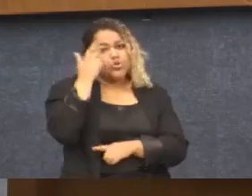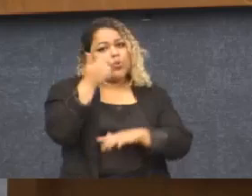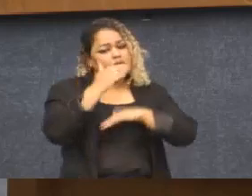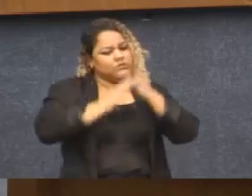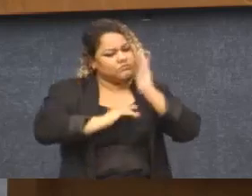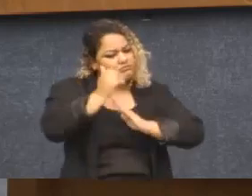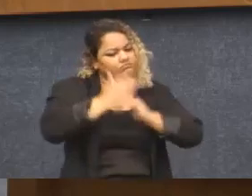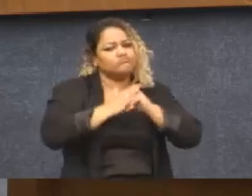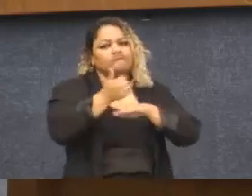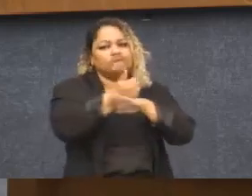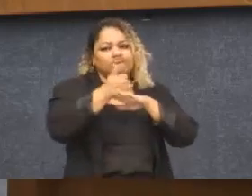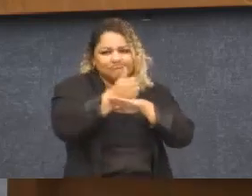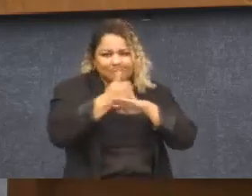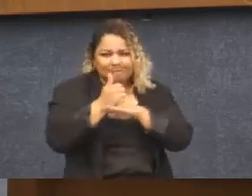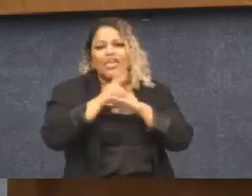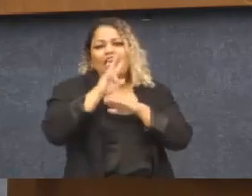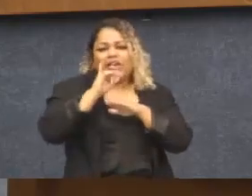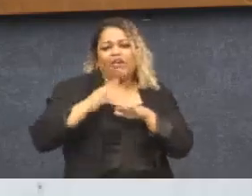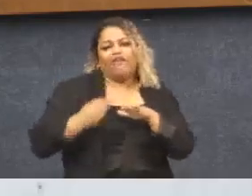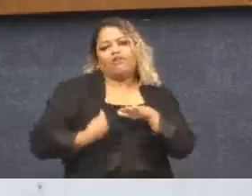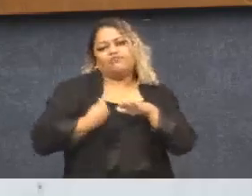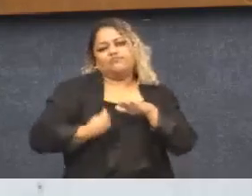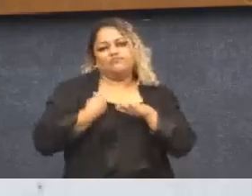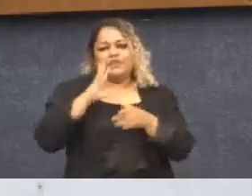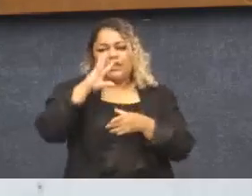fazer parte do nosso Parlamento. Voto sim.